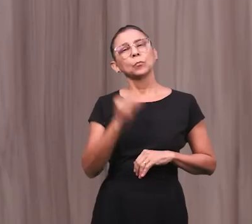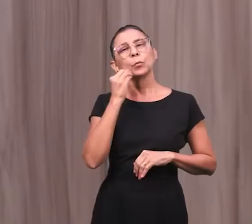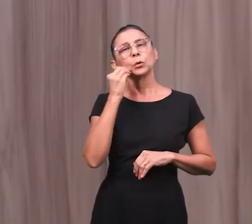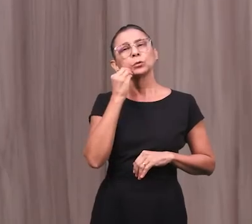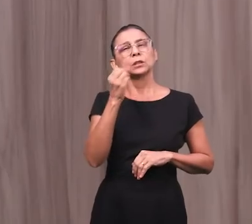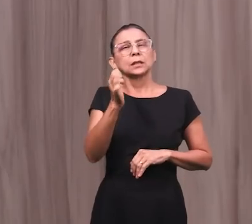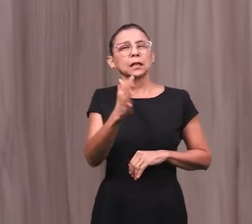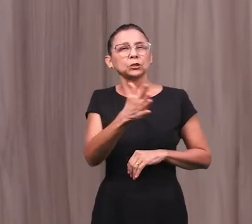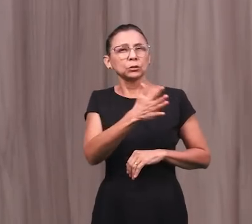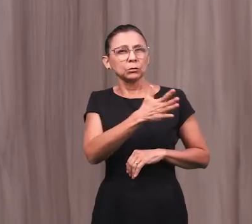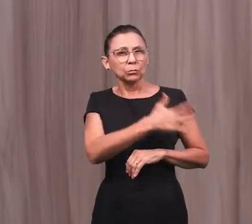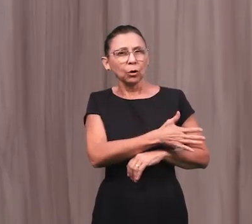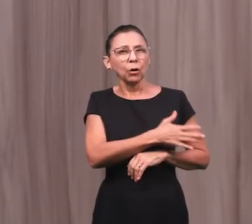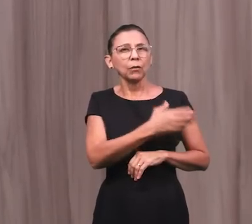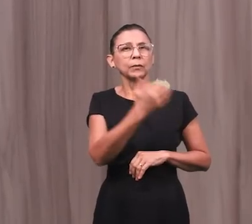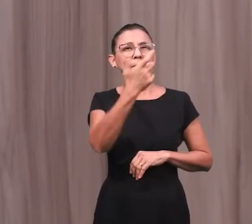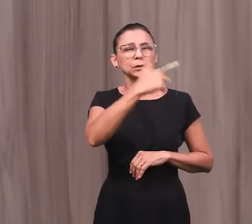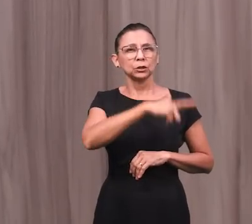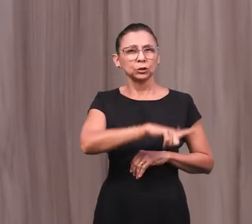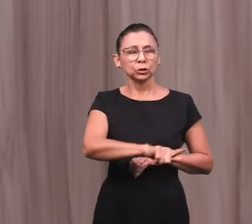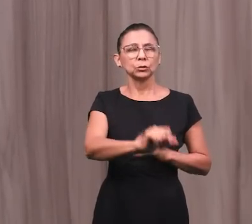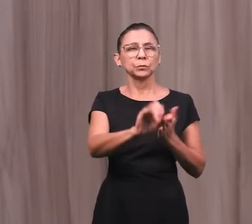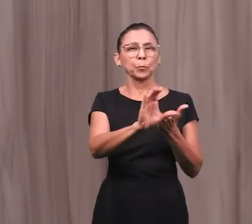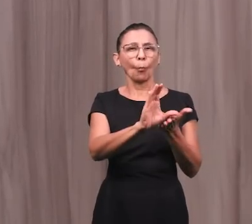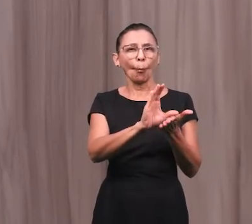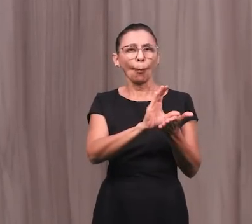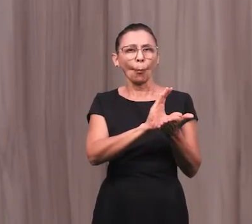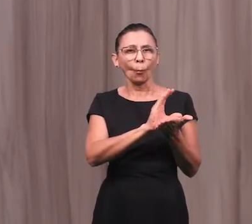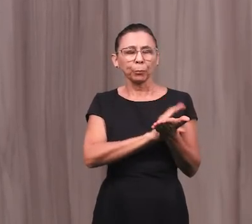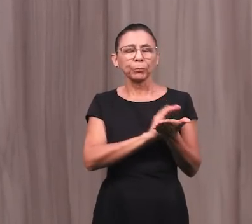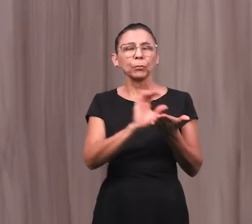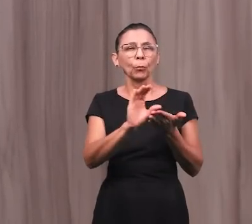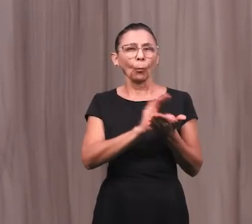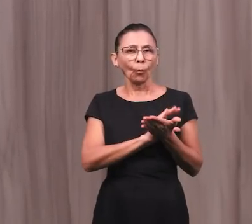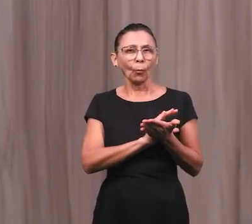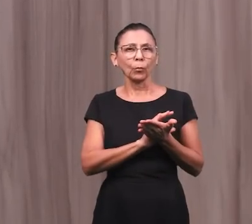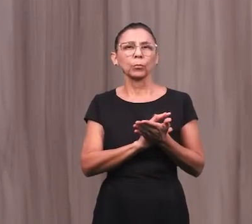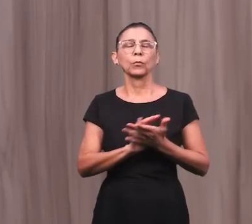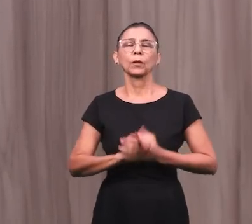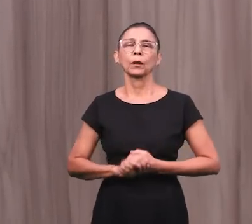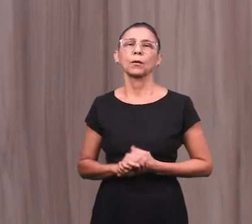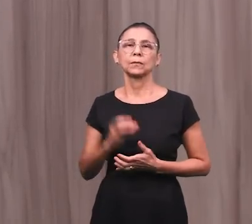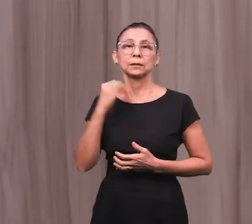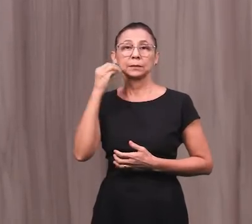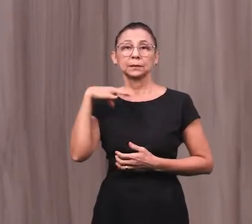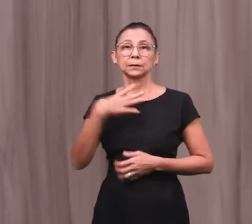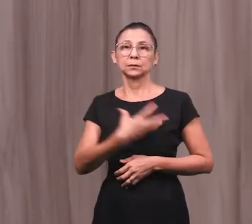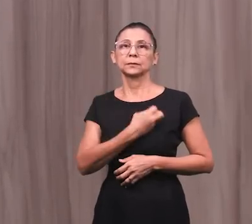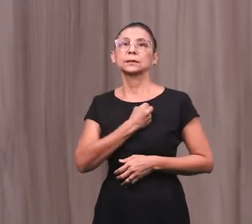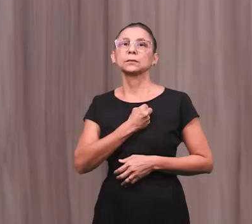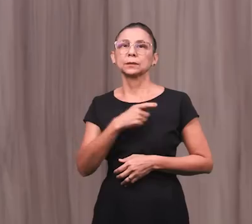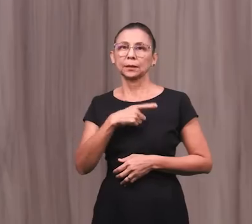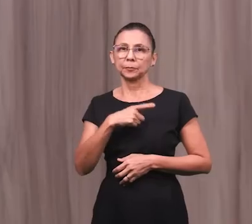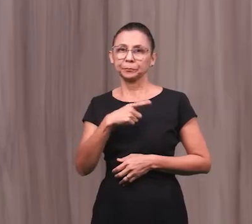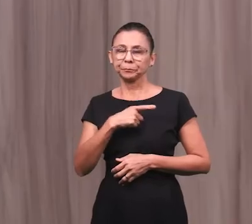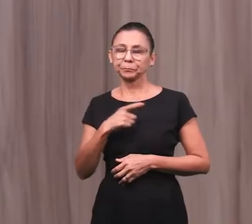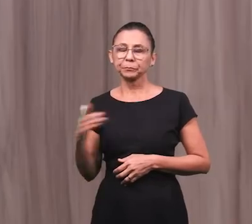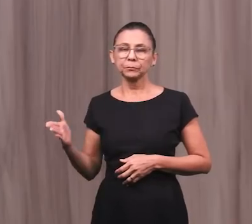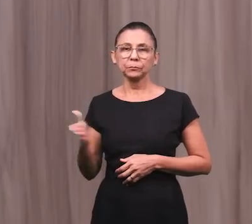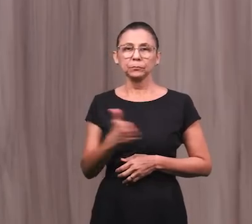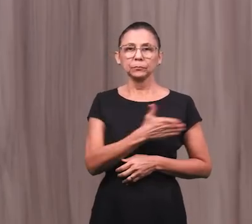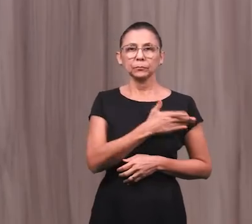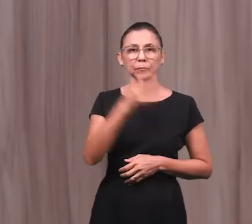necessidade financeira e ele terá a experiência da salvação. O Senhor Deus revelou